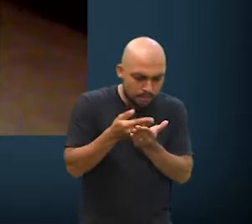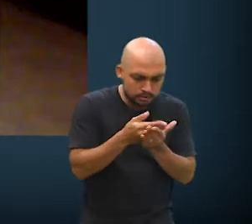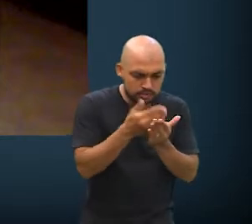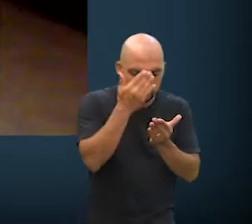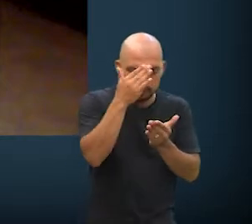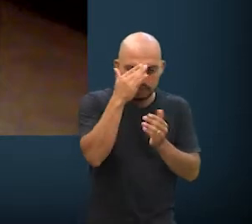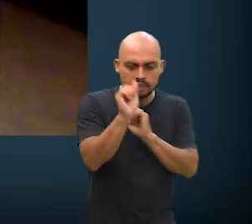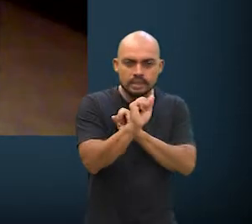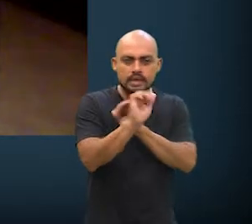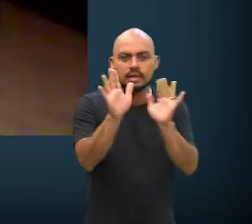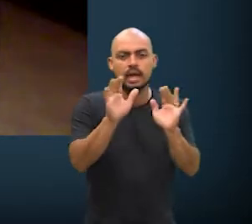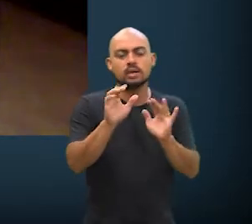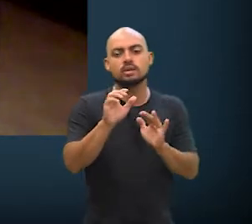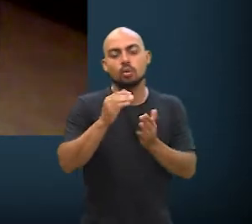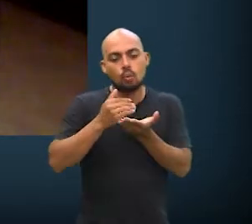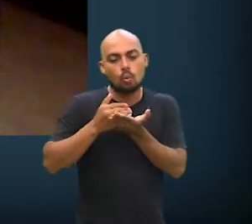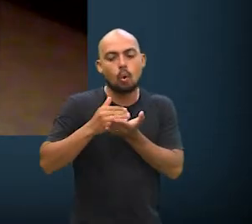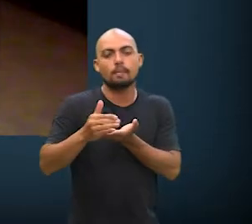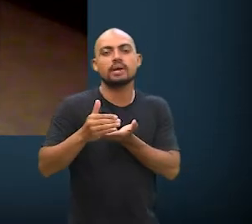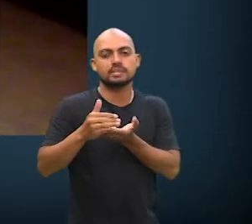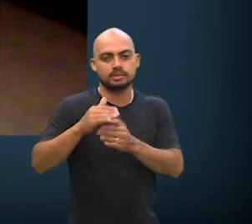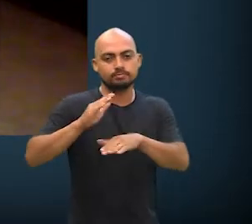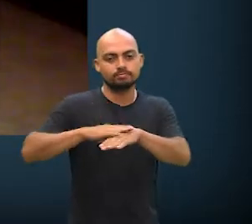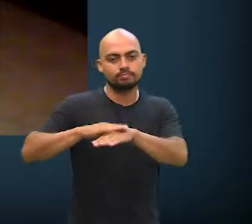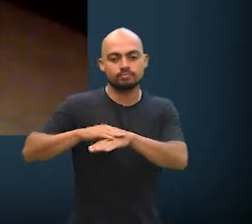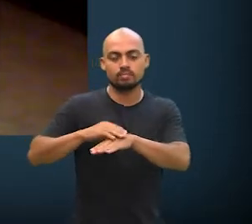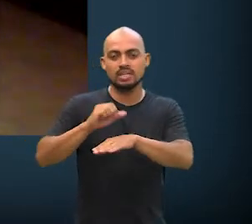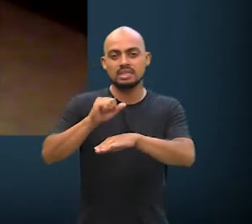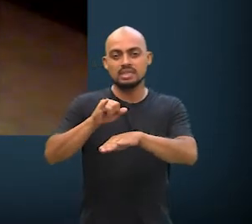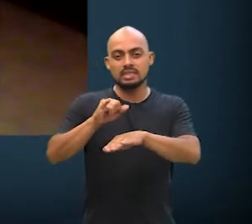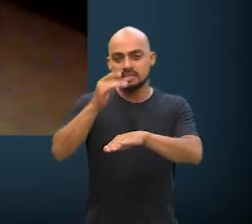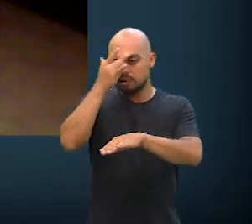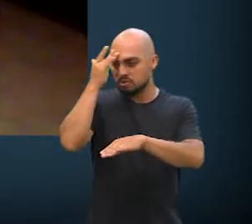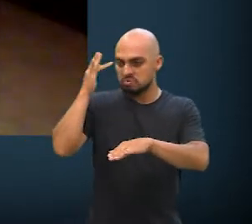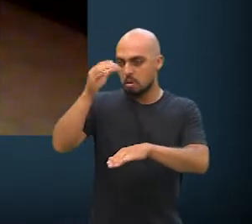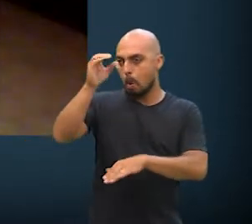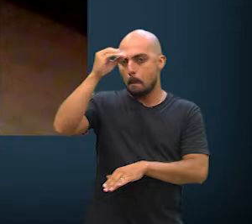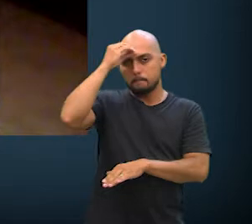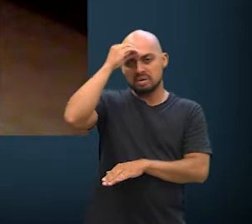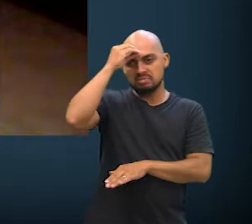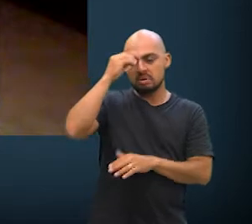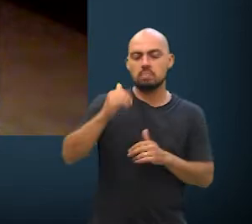você começar a fazer. Se você não tem essa expertise, o que eu indico para